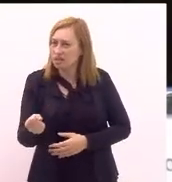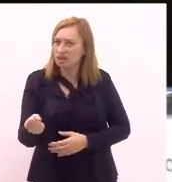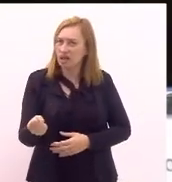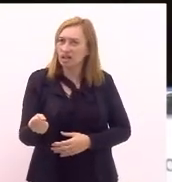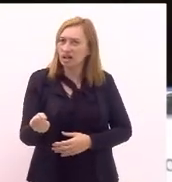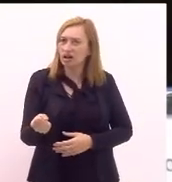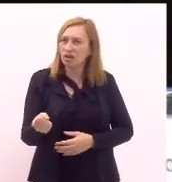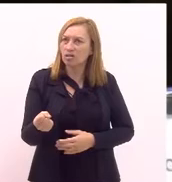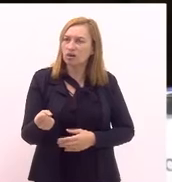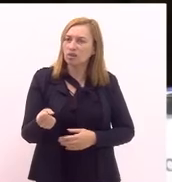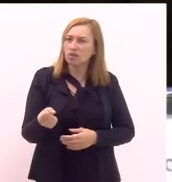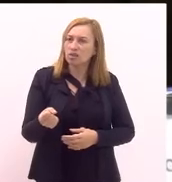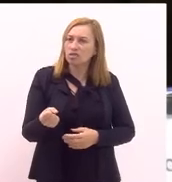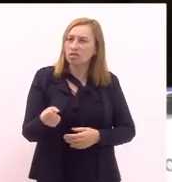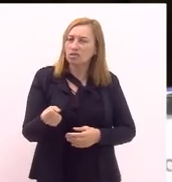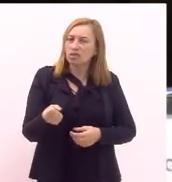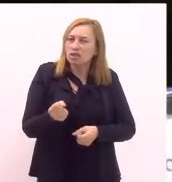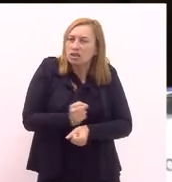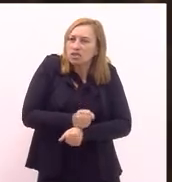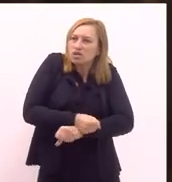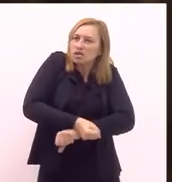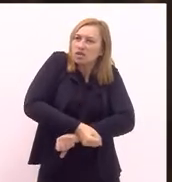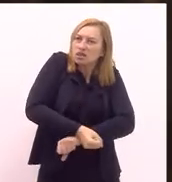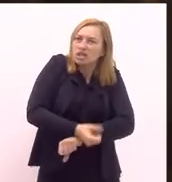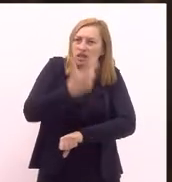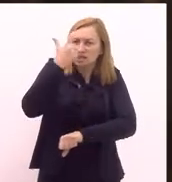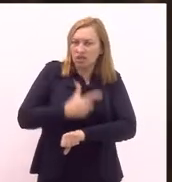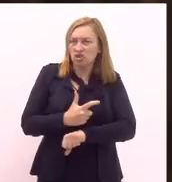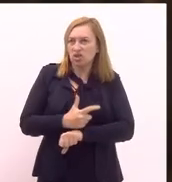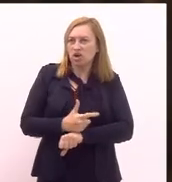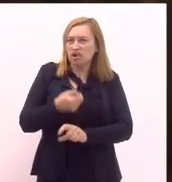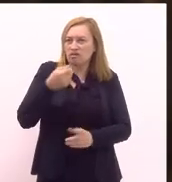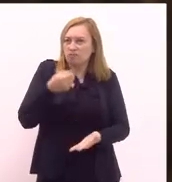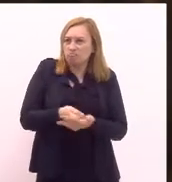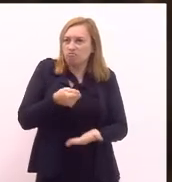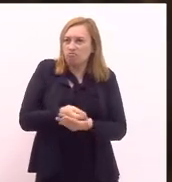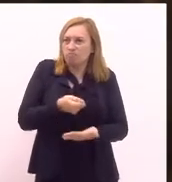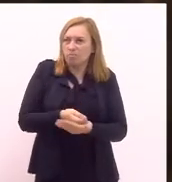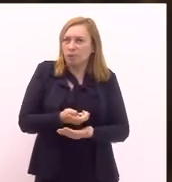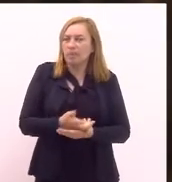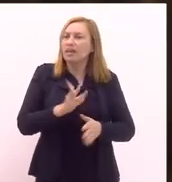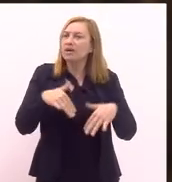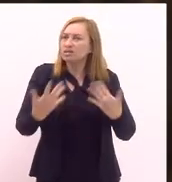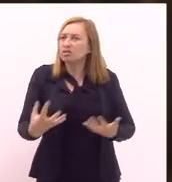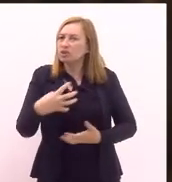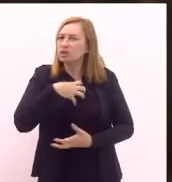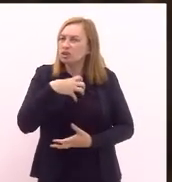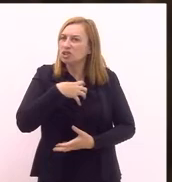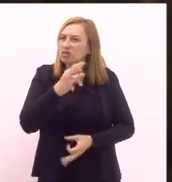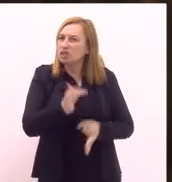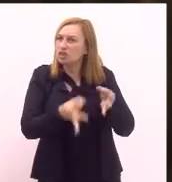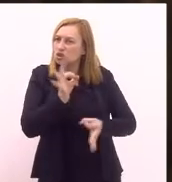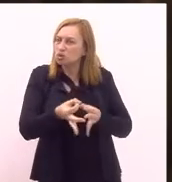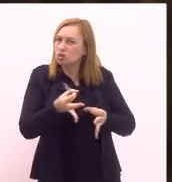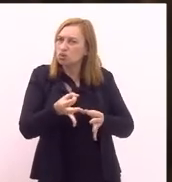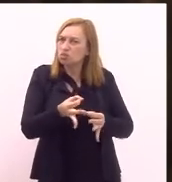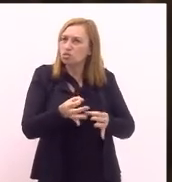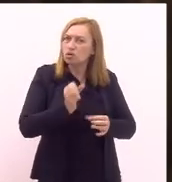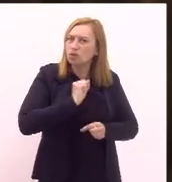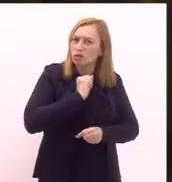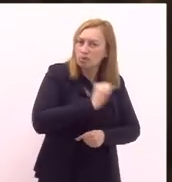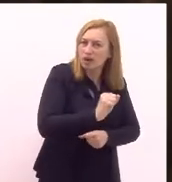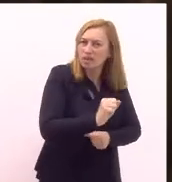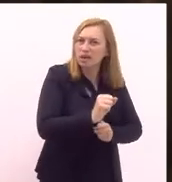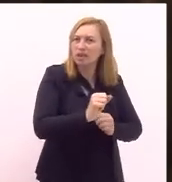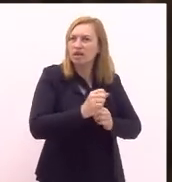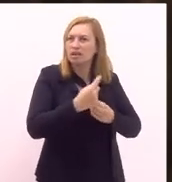a dominação escravocrata que eles era impetrada Então nesse sentido era justo matá-los justos